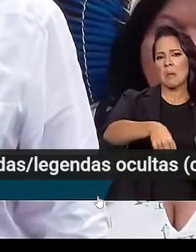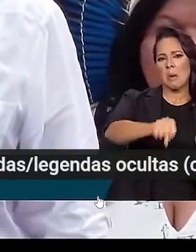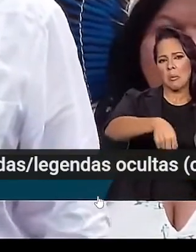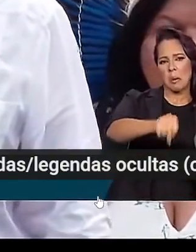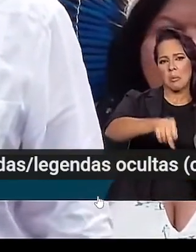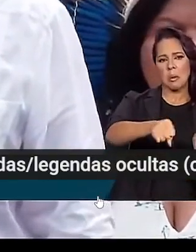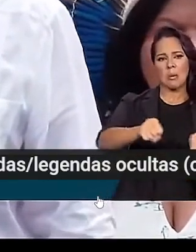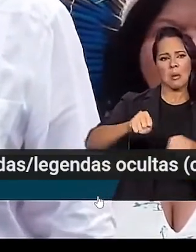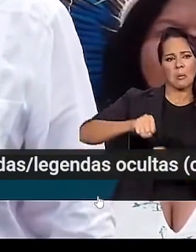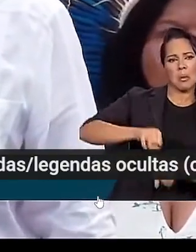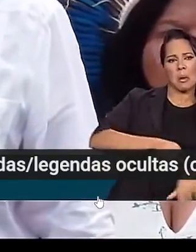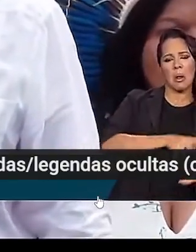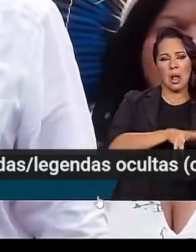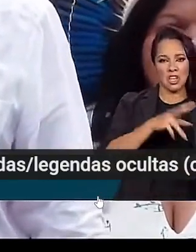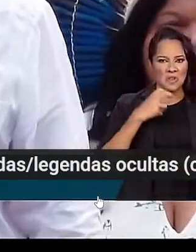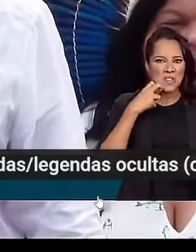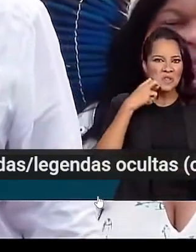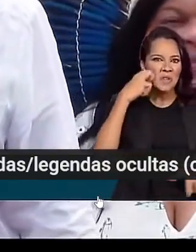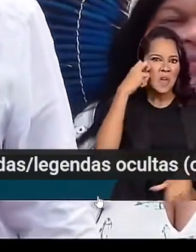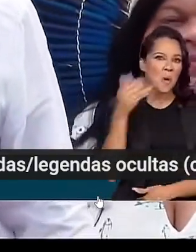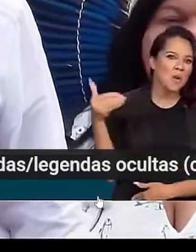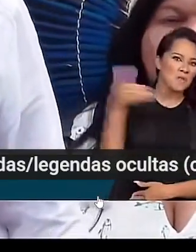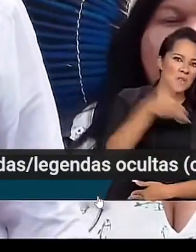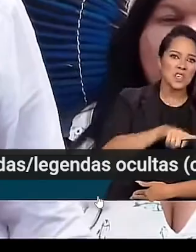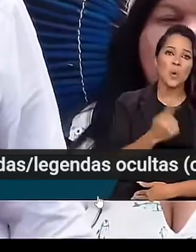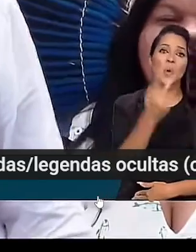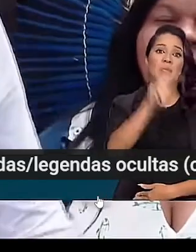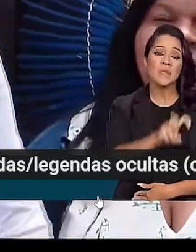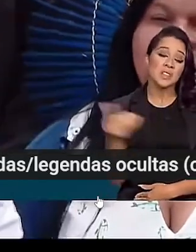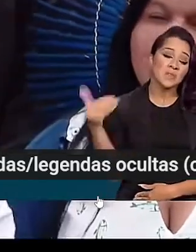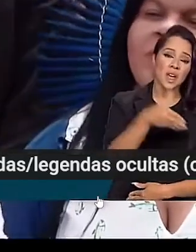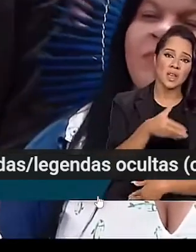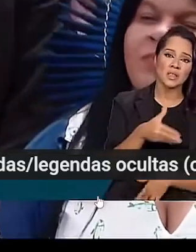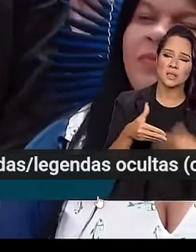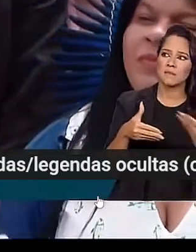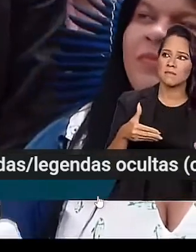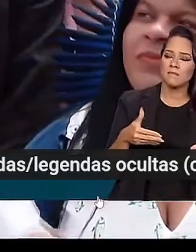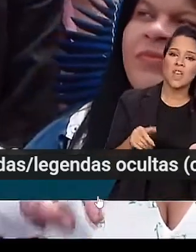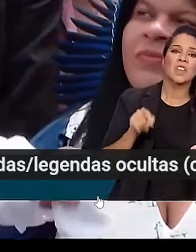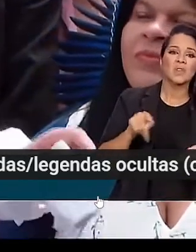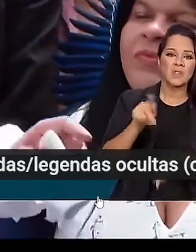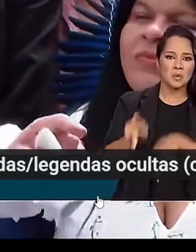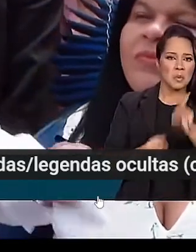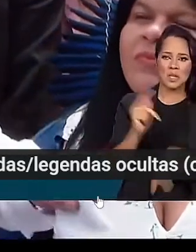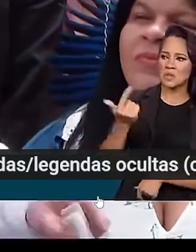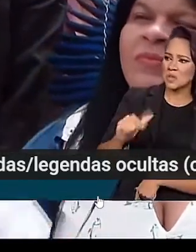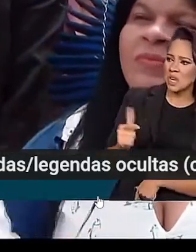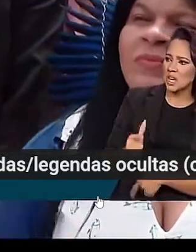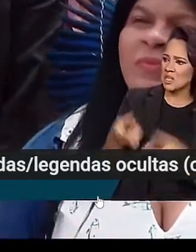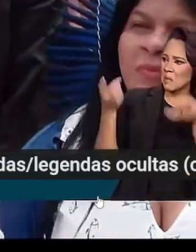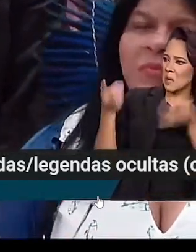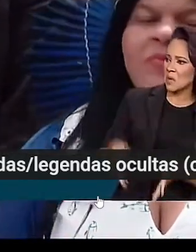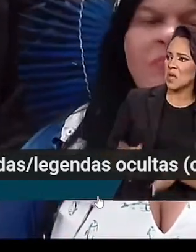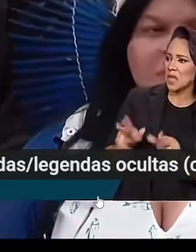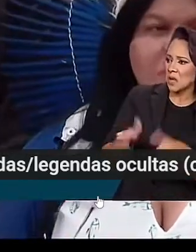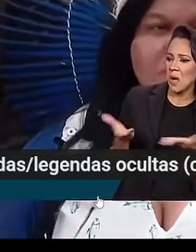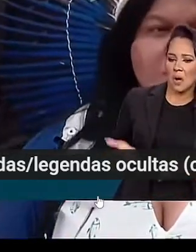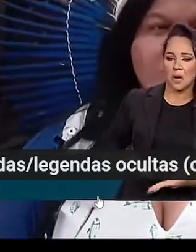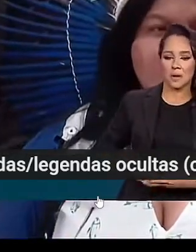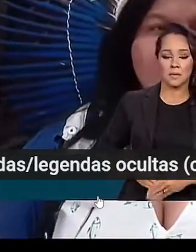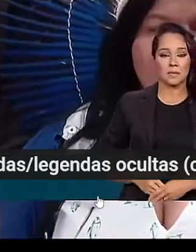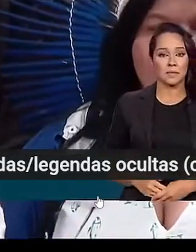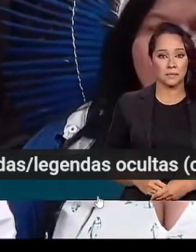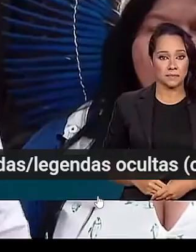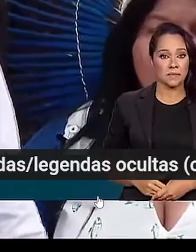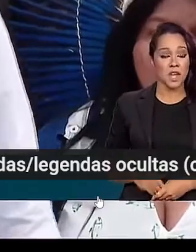ele para a Flórida, nos Estados Unidos. E o coronel do Exército se negou a fazer